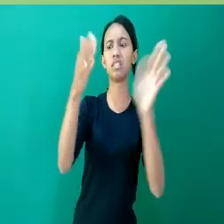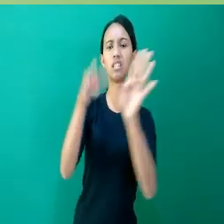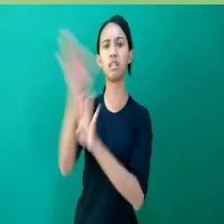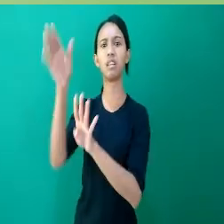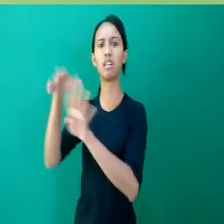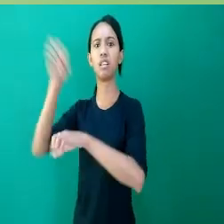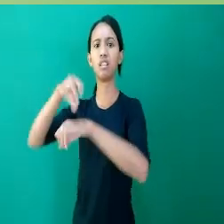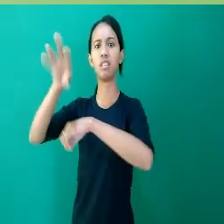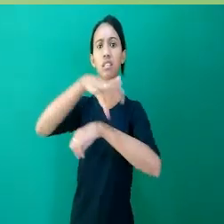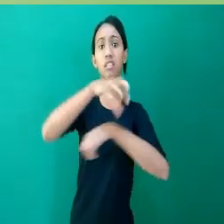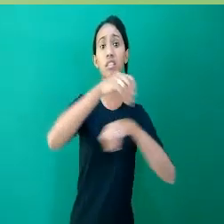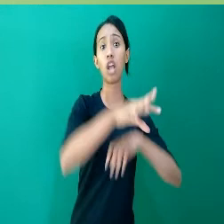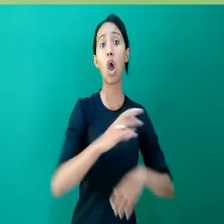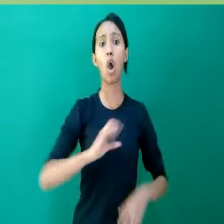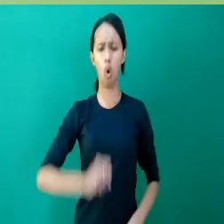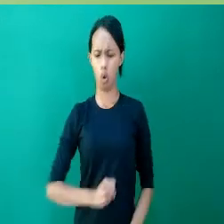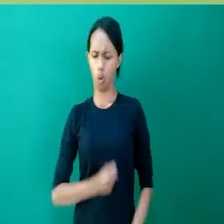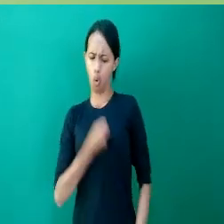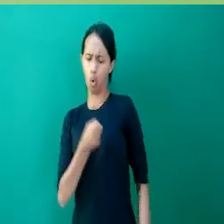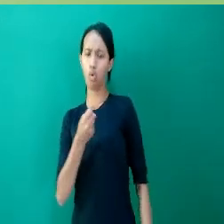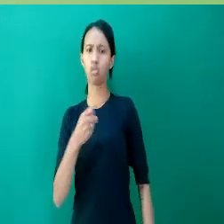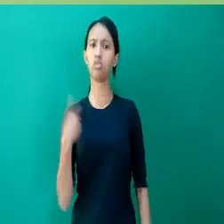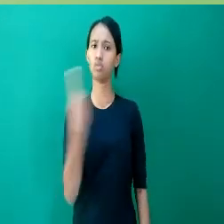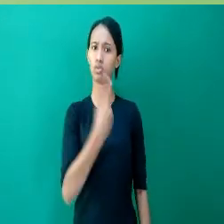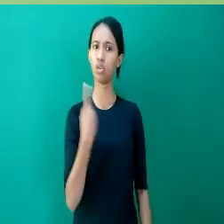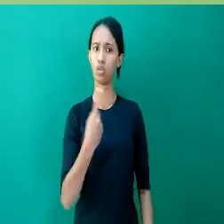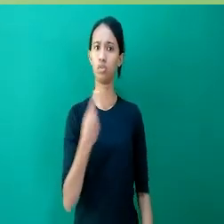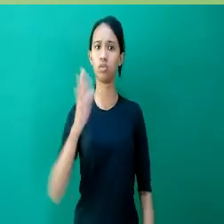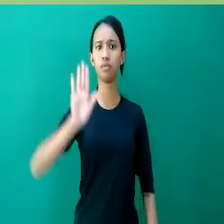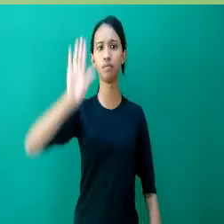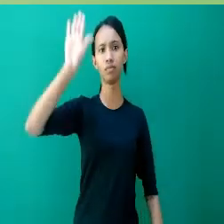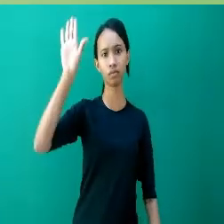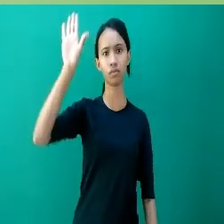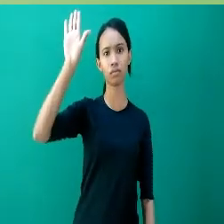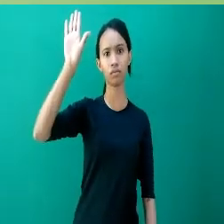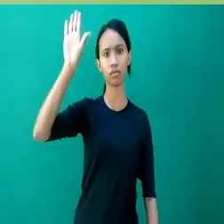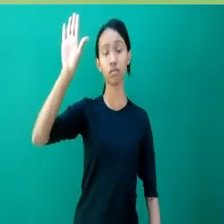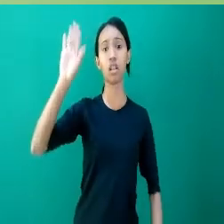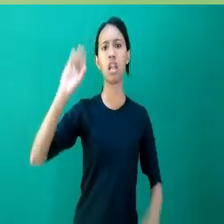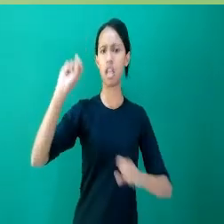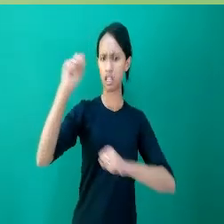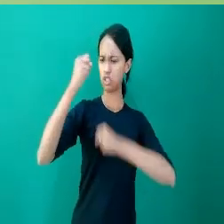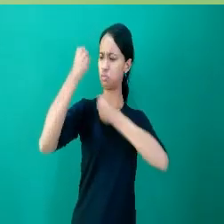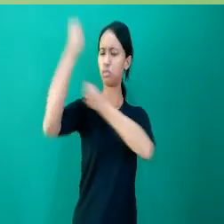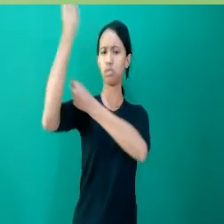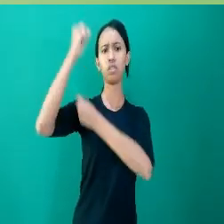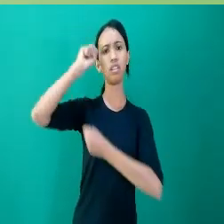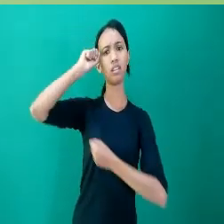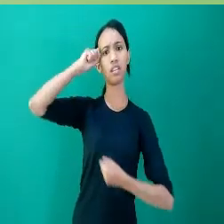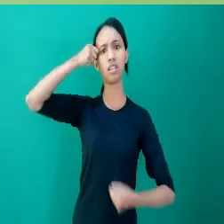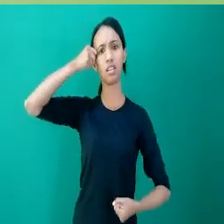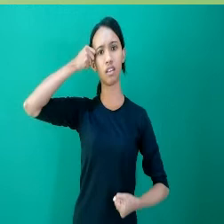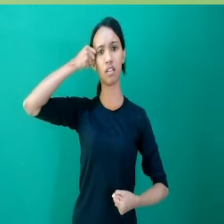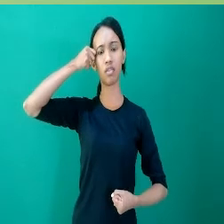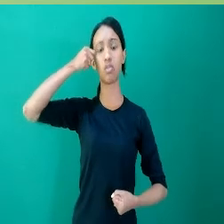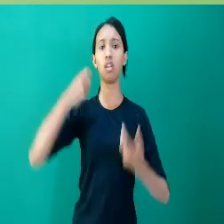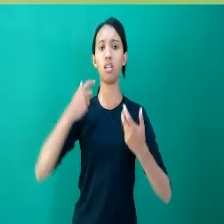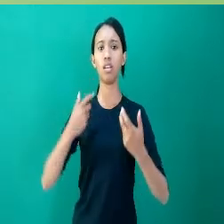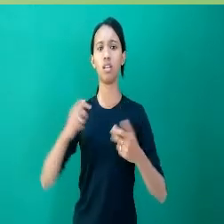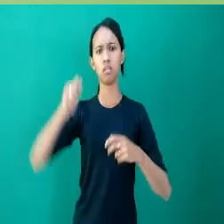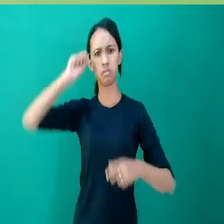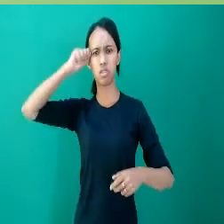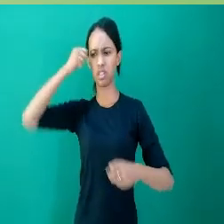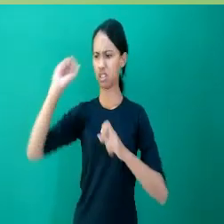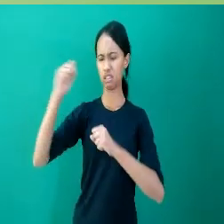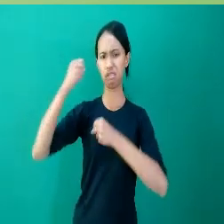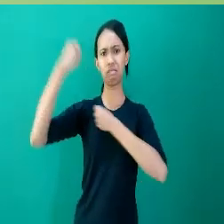Nosso ato, nosso gesto é de mão levantada. Nosso gesto é de poder negro, como o dos panteras